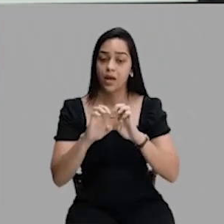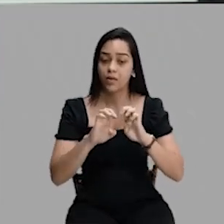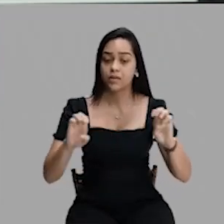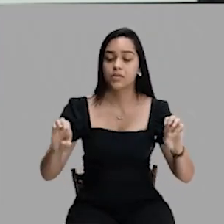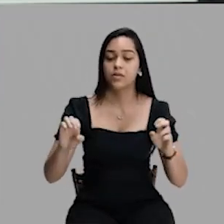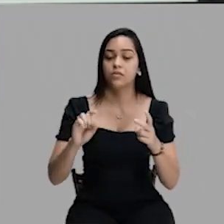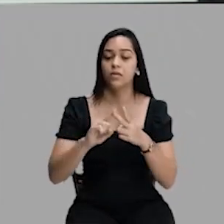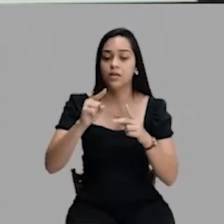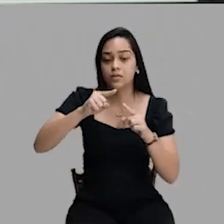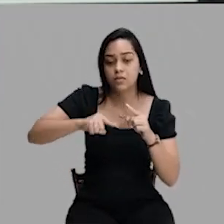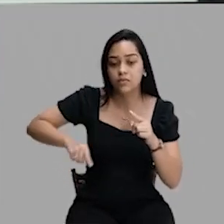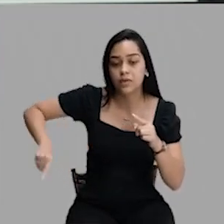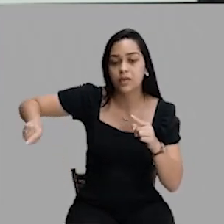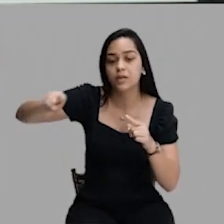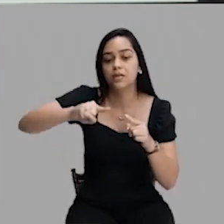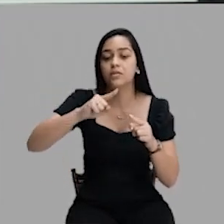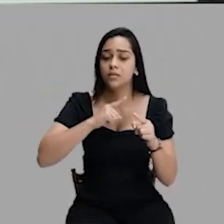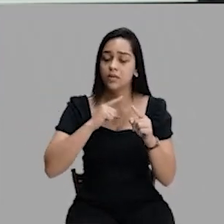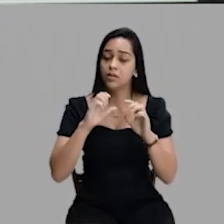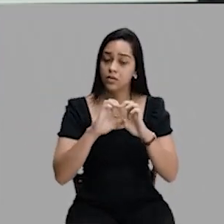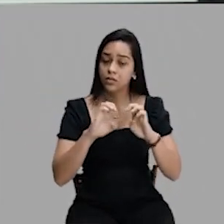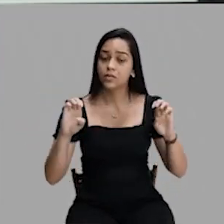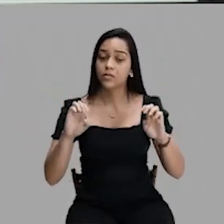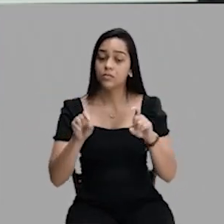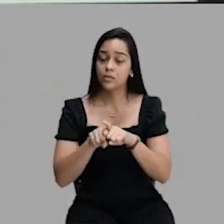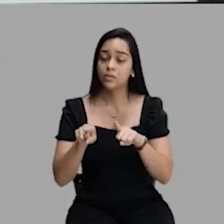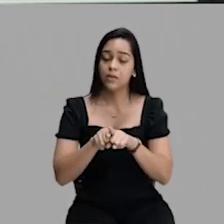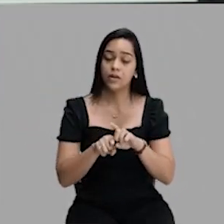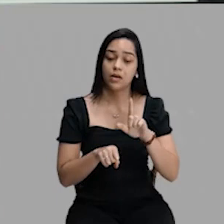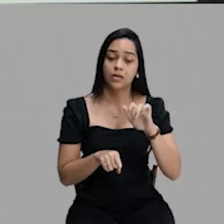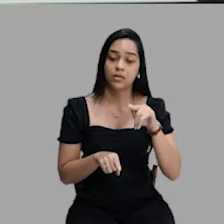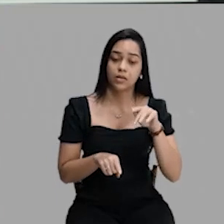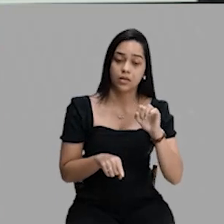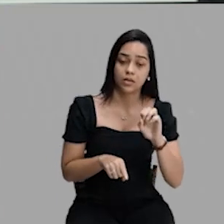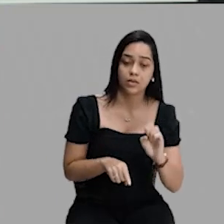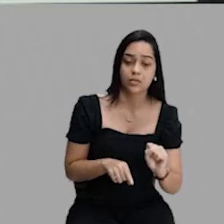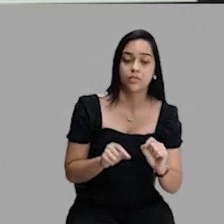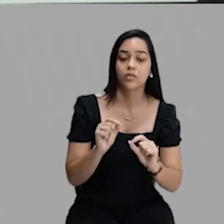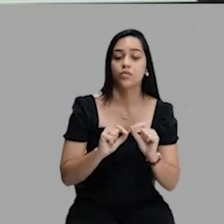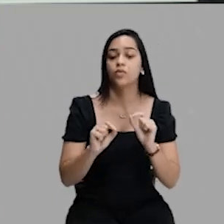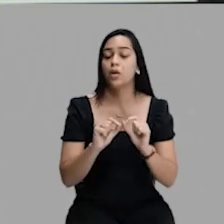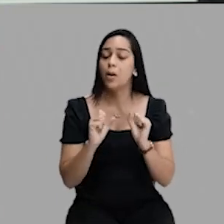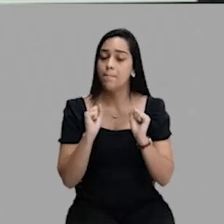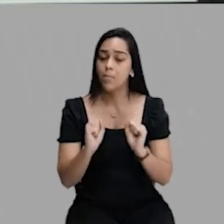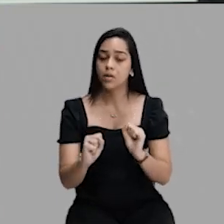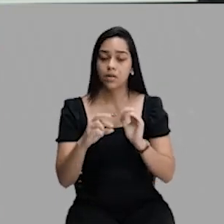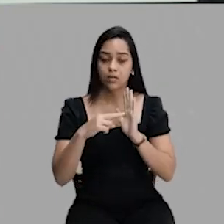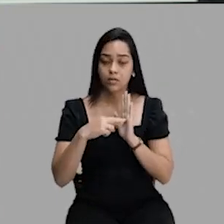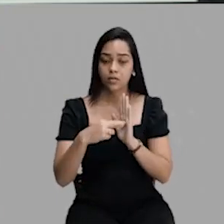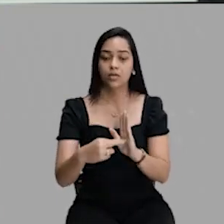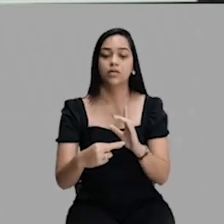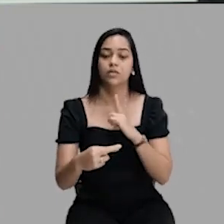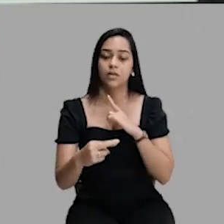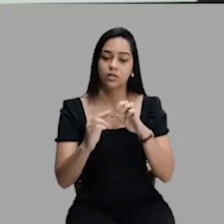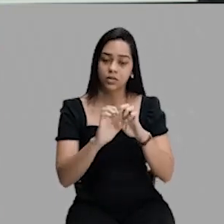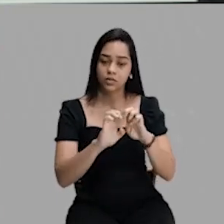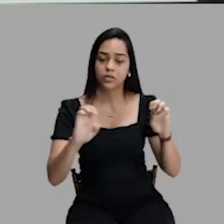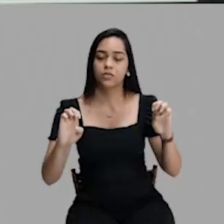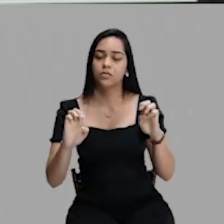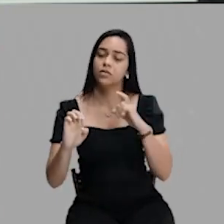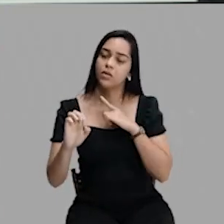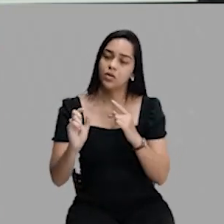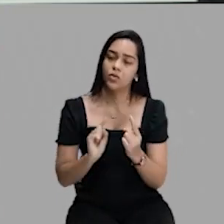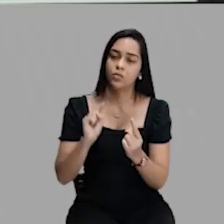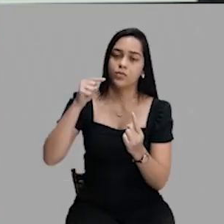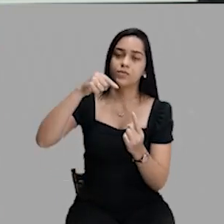equação, circunferência para a gente aqui tem equação. E as elipses também são formadas, podem ser representadas por equações.